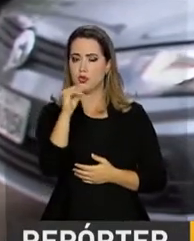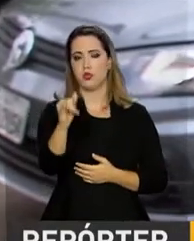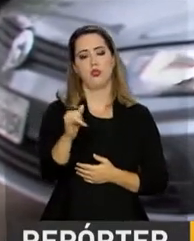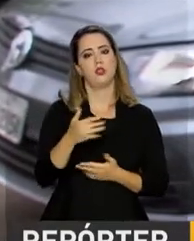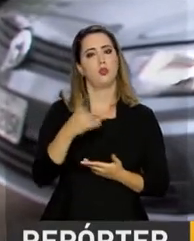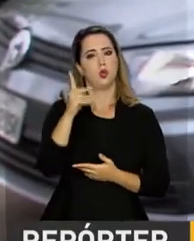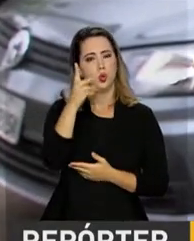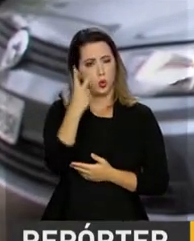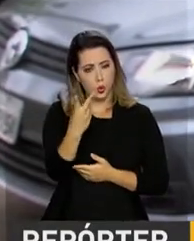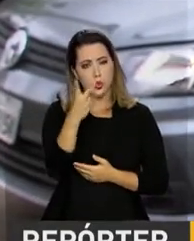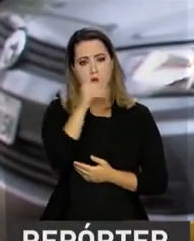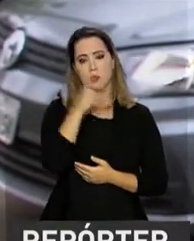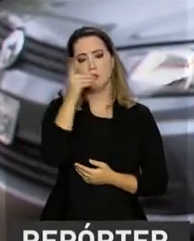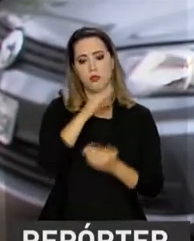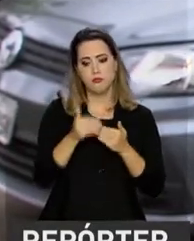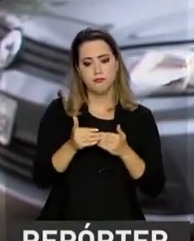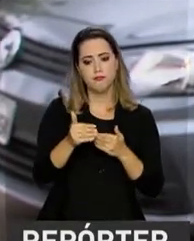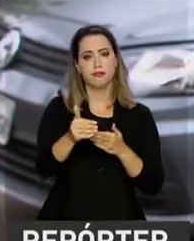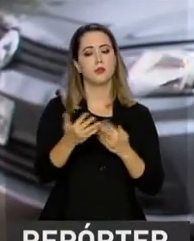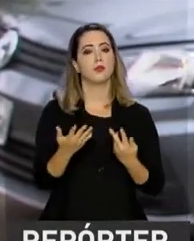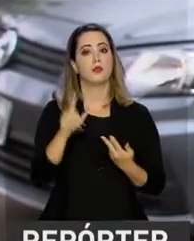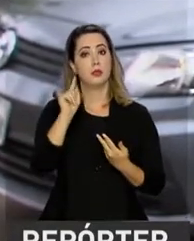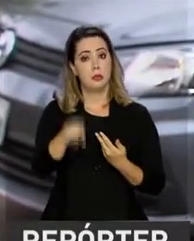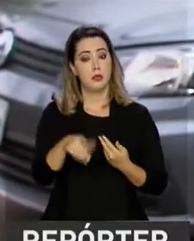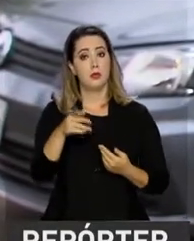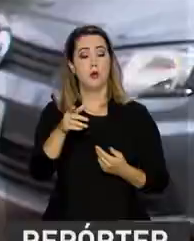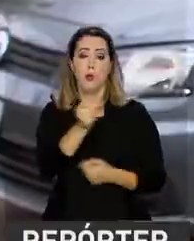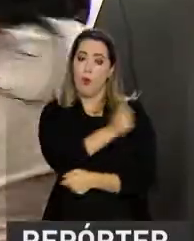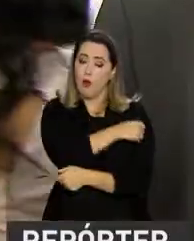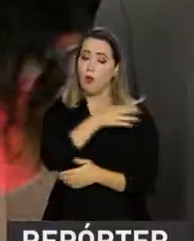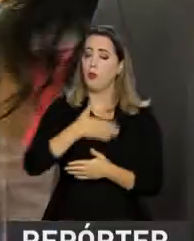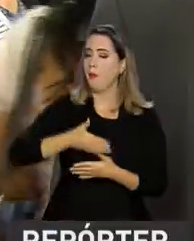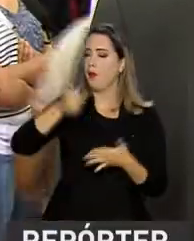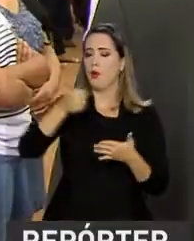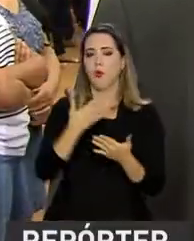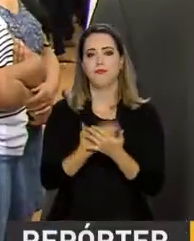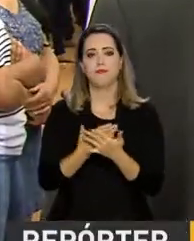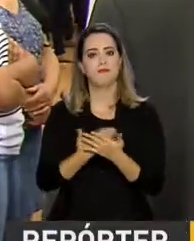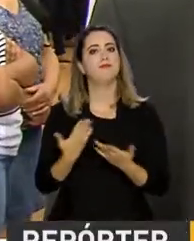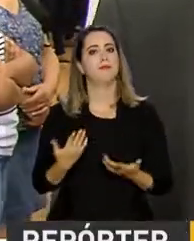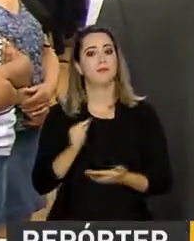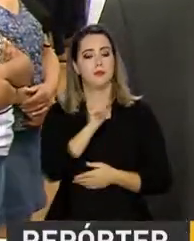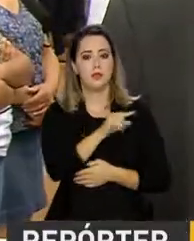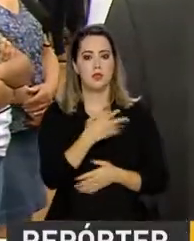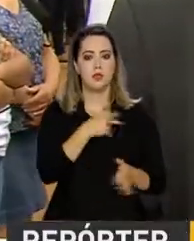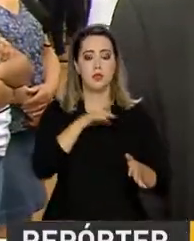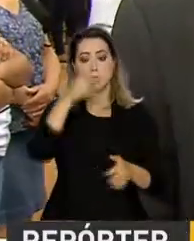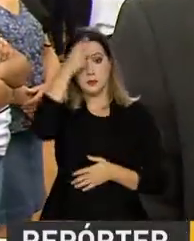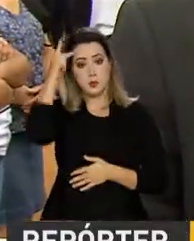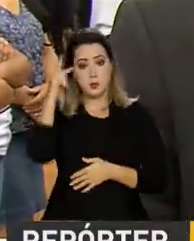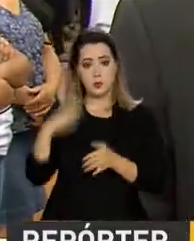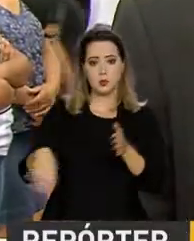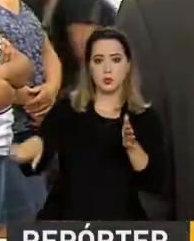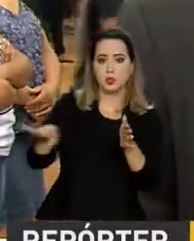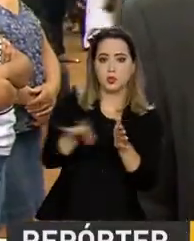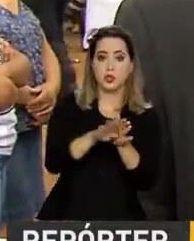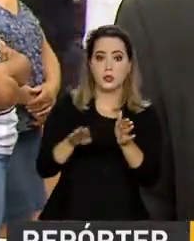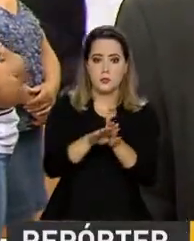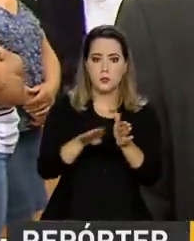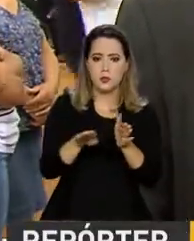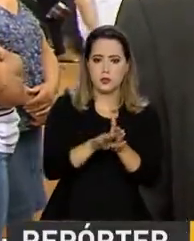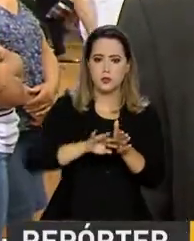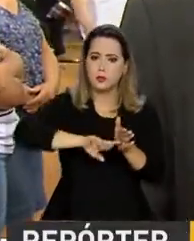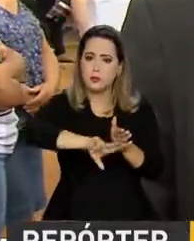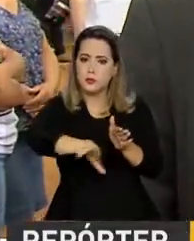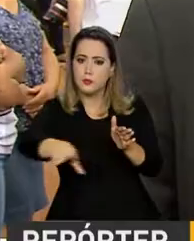dois domingos consecutivos eu acho que o estudante ganha com isso pela quantidade de pessoas chegando para o primeiro dia do exame nacional do